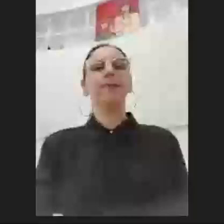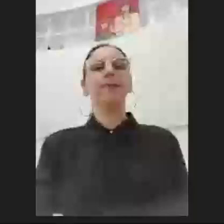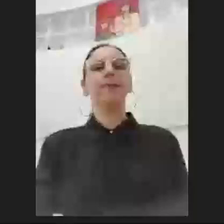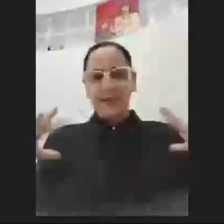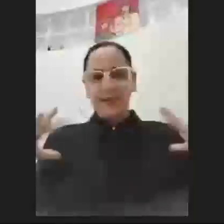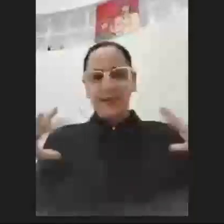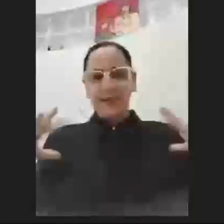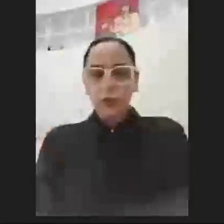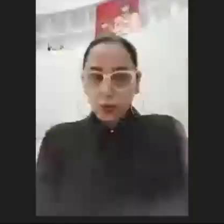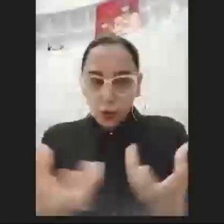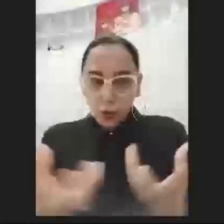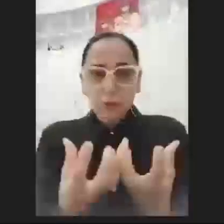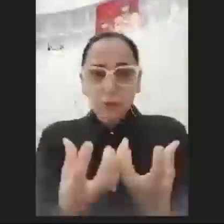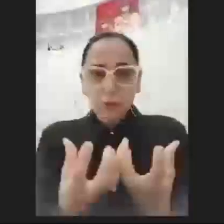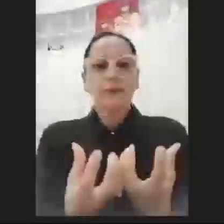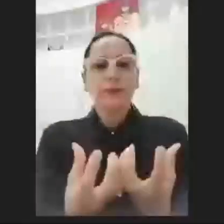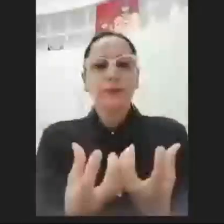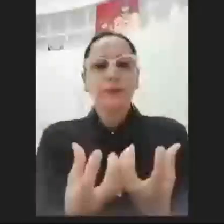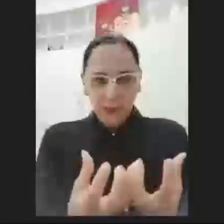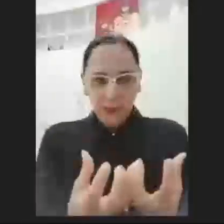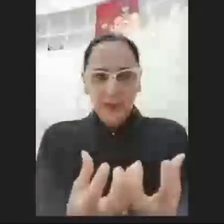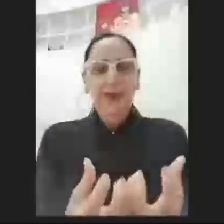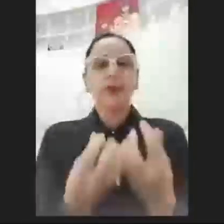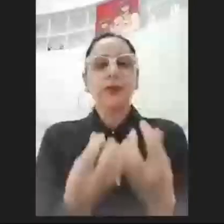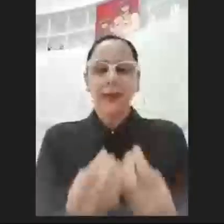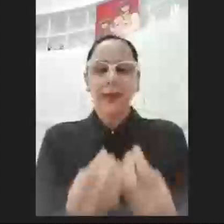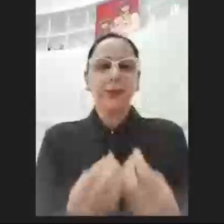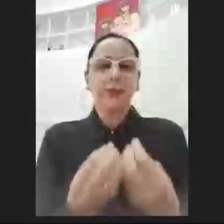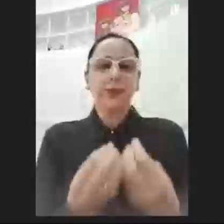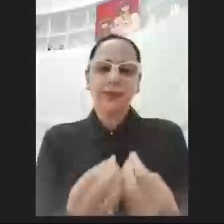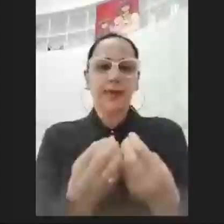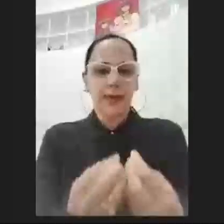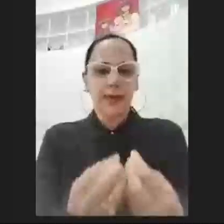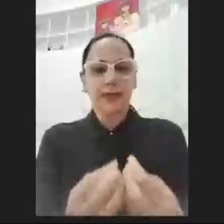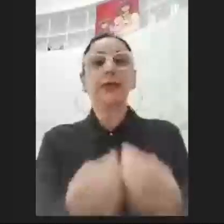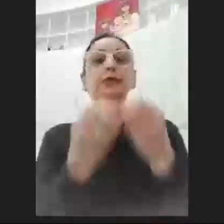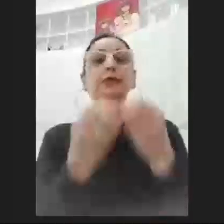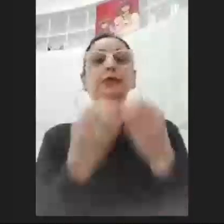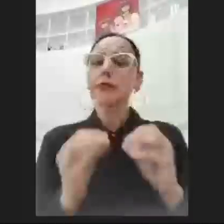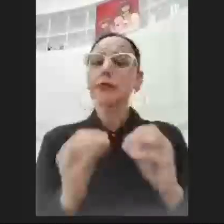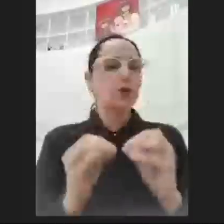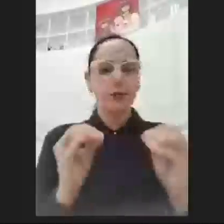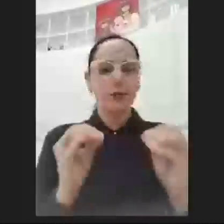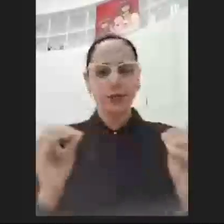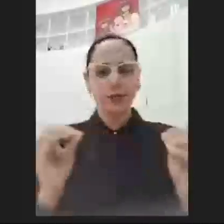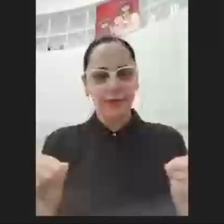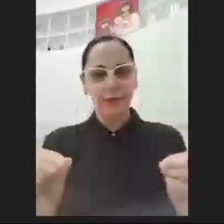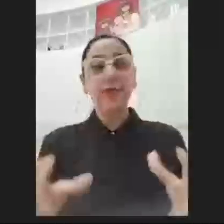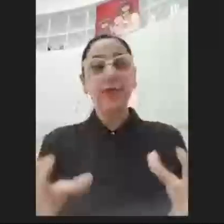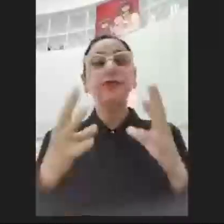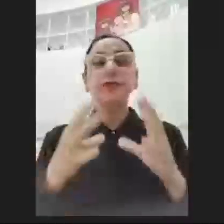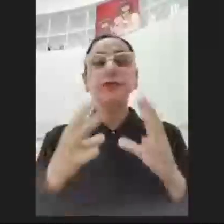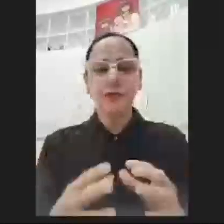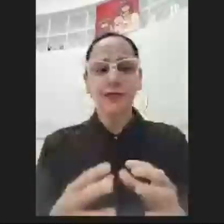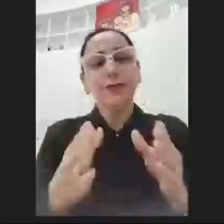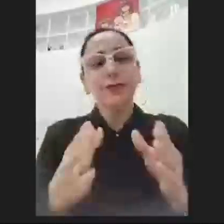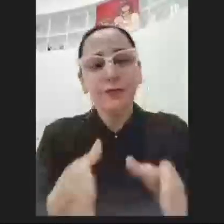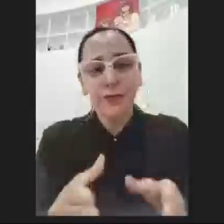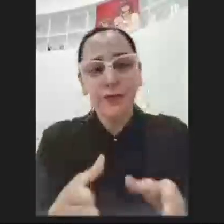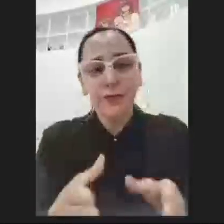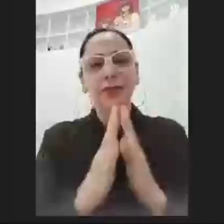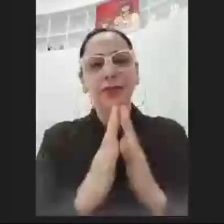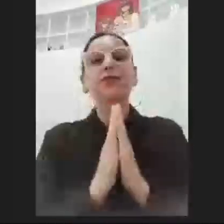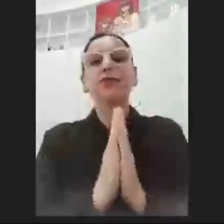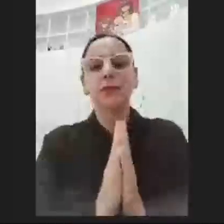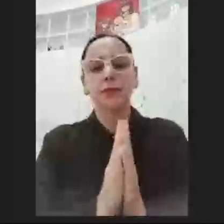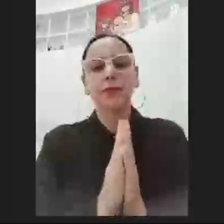amamentação é uma questão de todo mundo se unir e lutar por essa causa. Não é só cobrar do governo. E